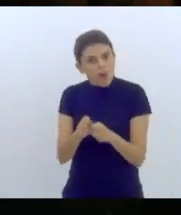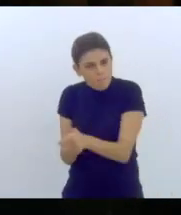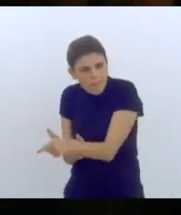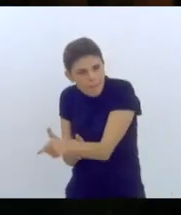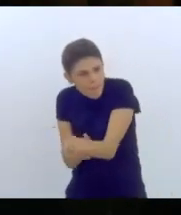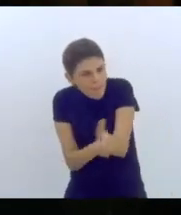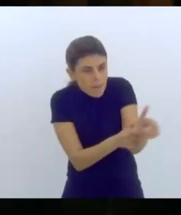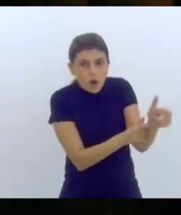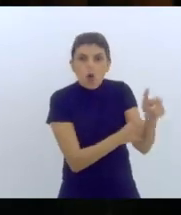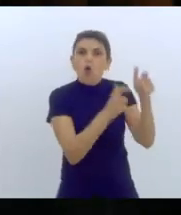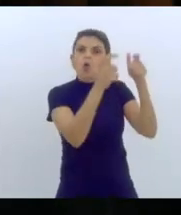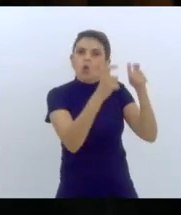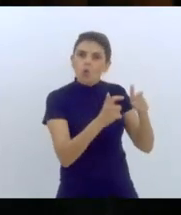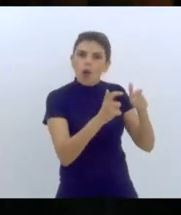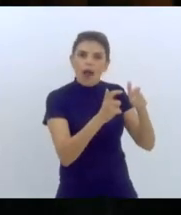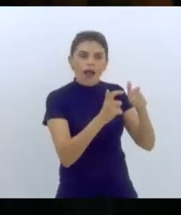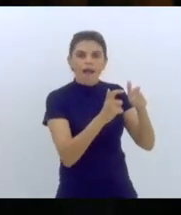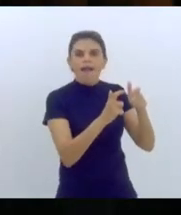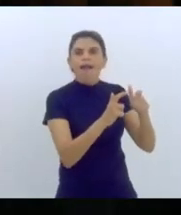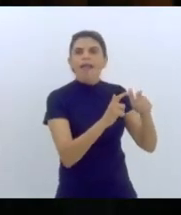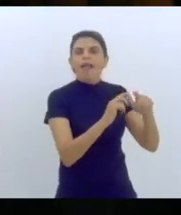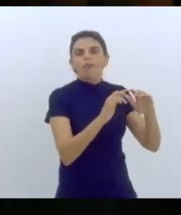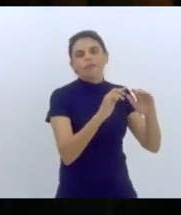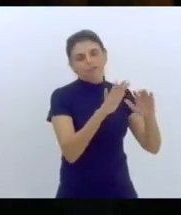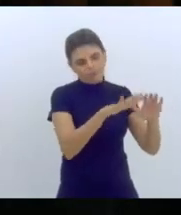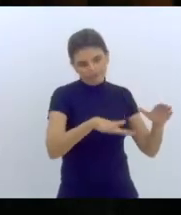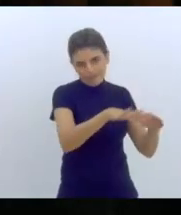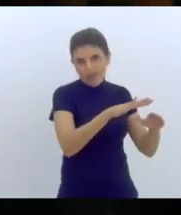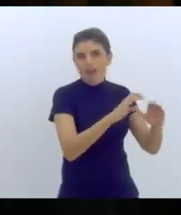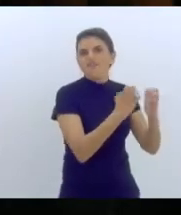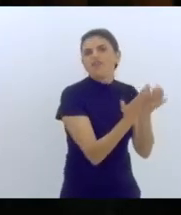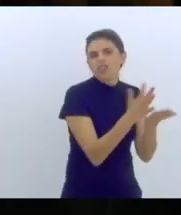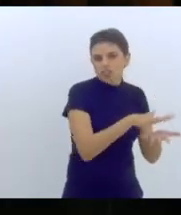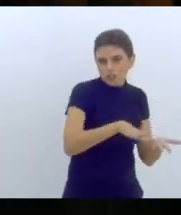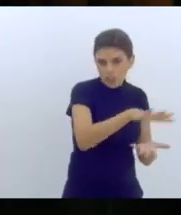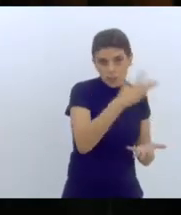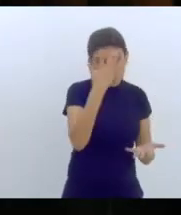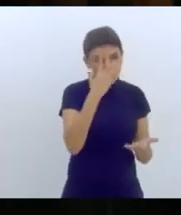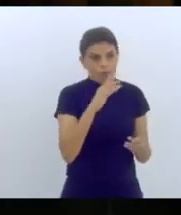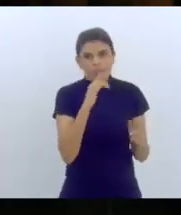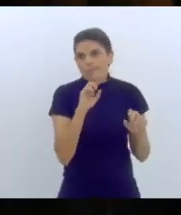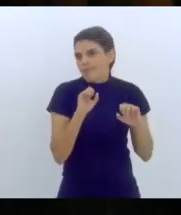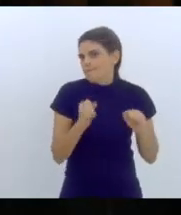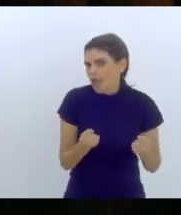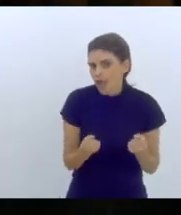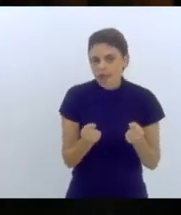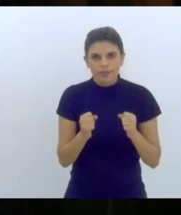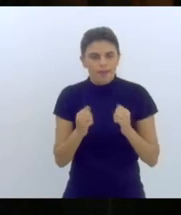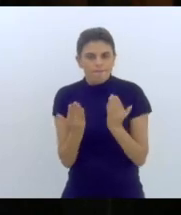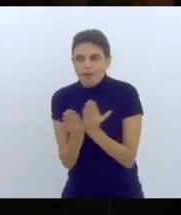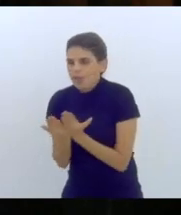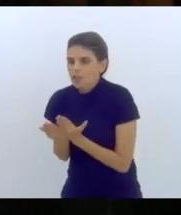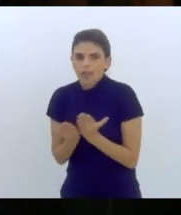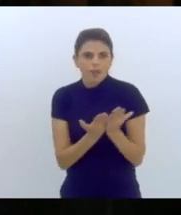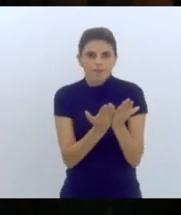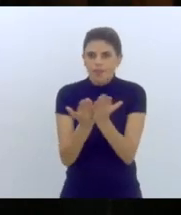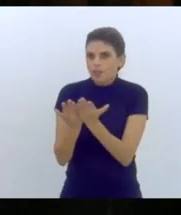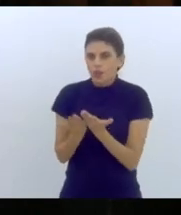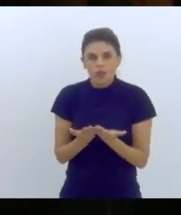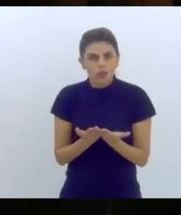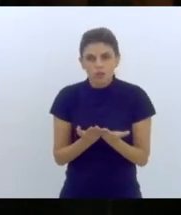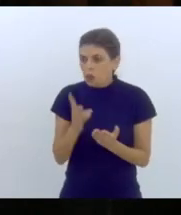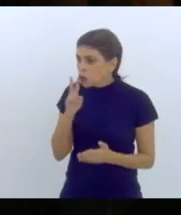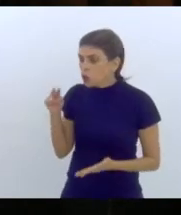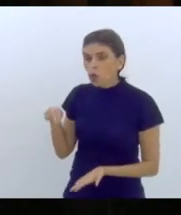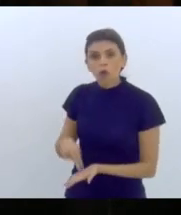tenda evangélica. E aqueles que defendem tanto os evangélicos, o direito aqui dos evangélicos, não